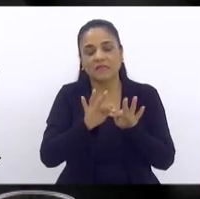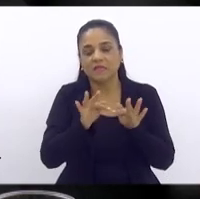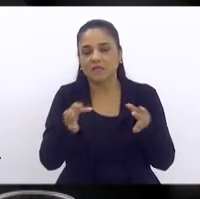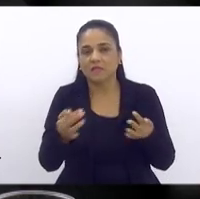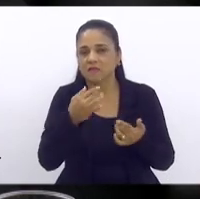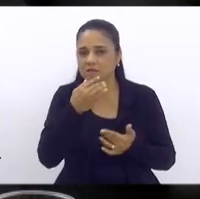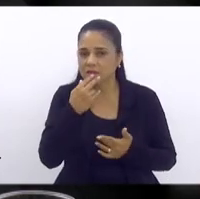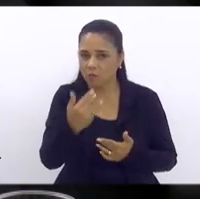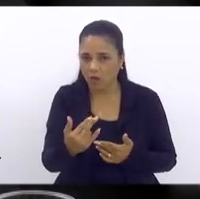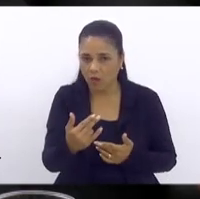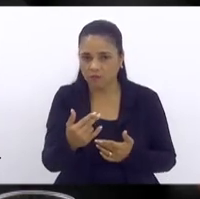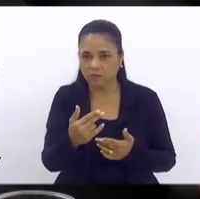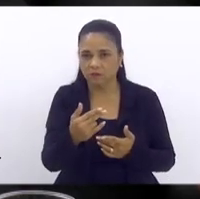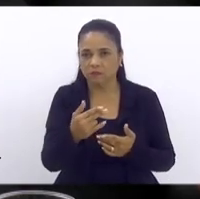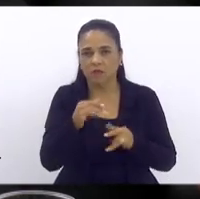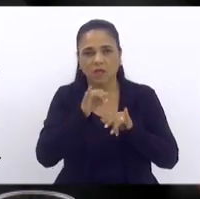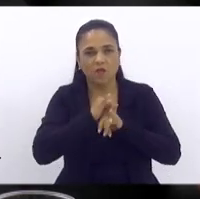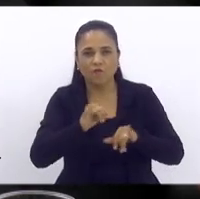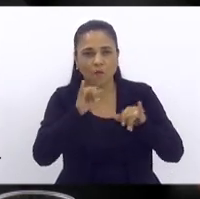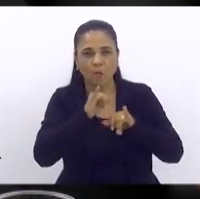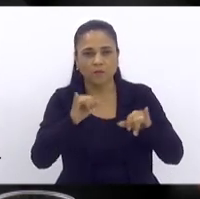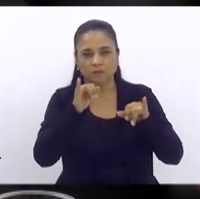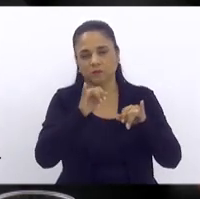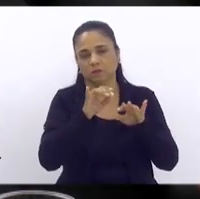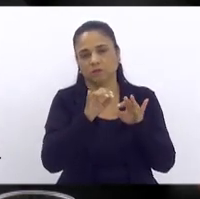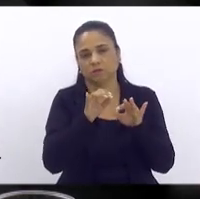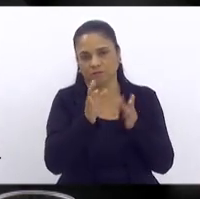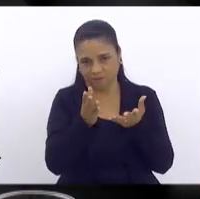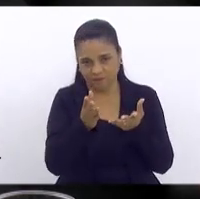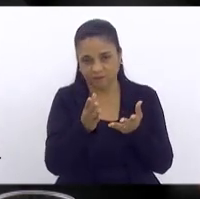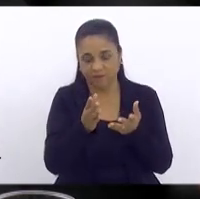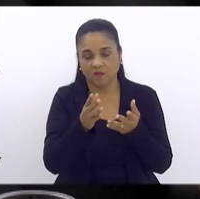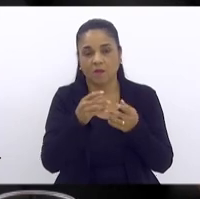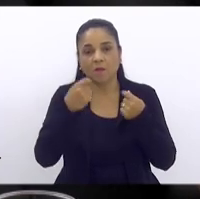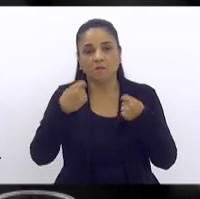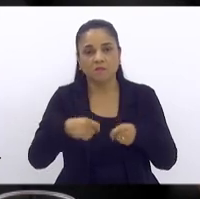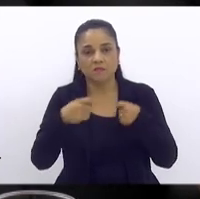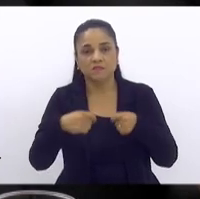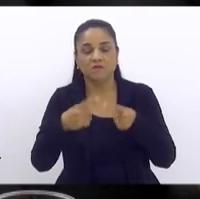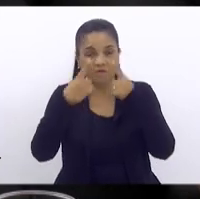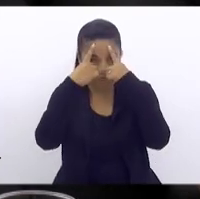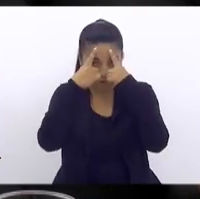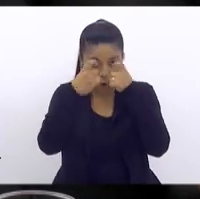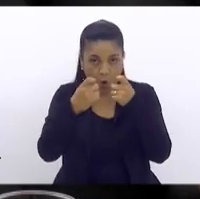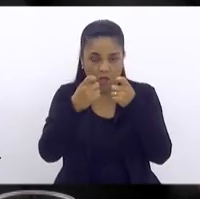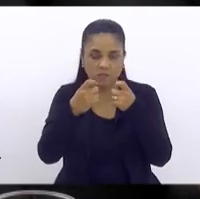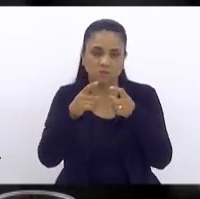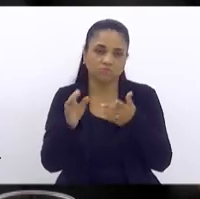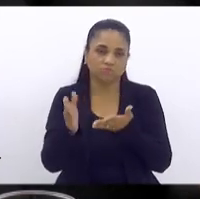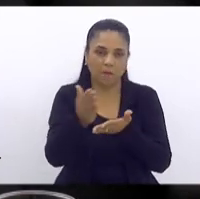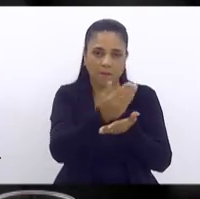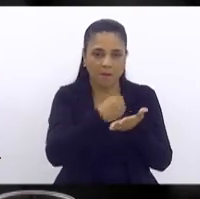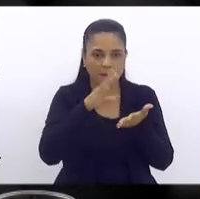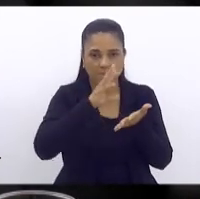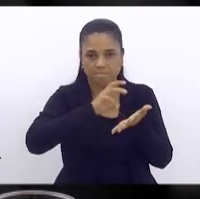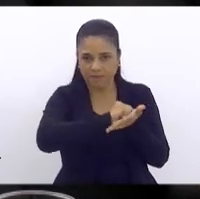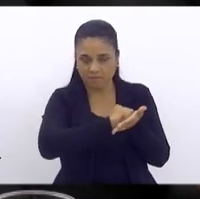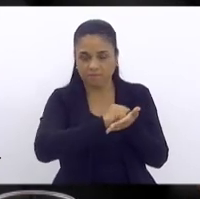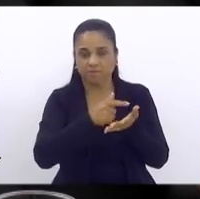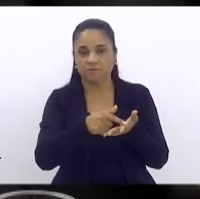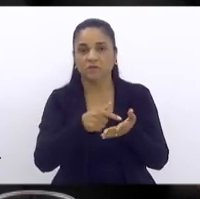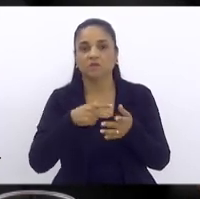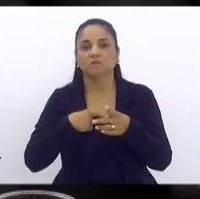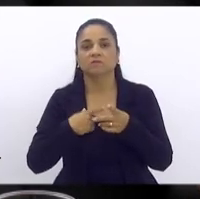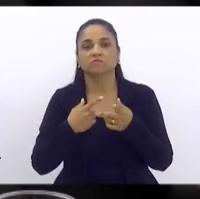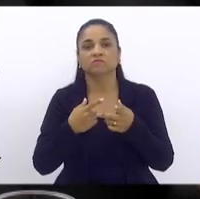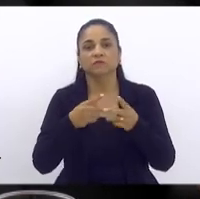posso colocar uma informação muito juridiquês, né? Dados do fato, não. Dados da violência sofrida. Então, ele marcar se a violência ocorrida realmente foi